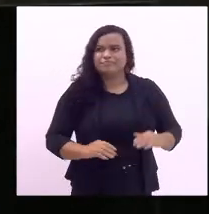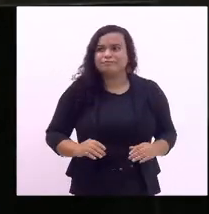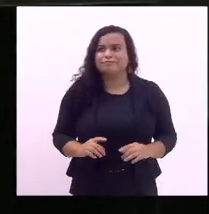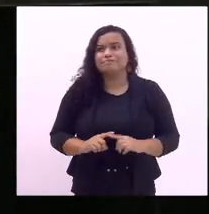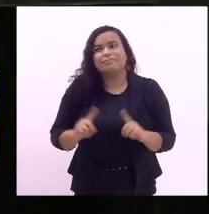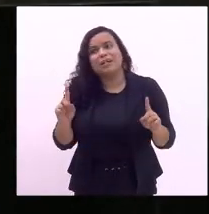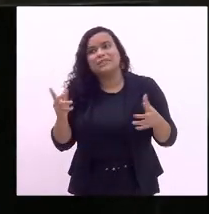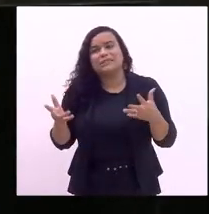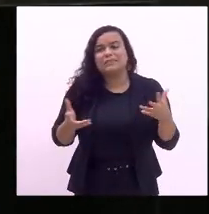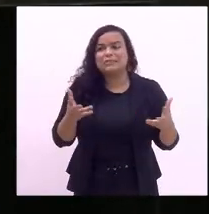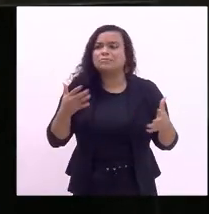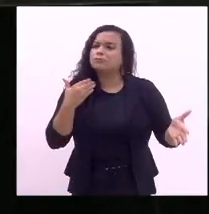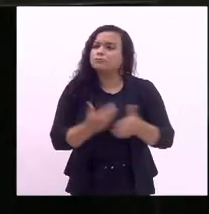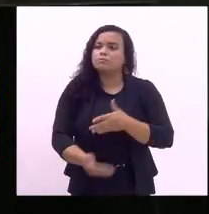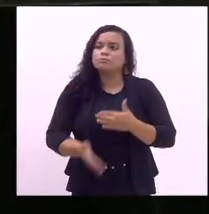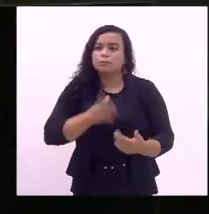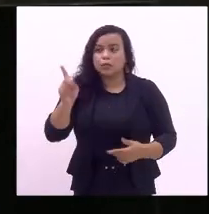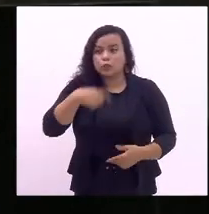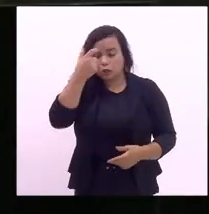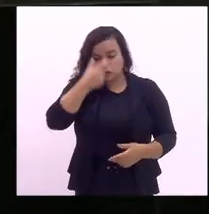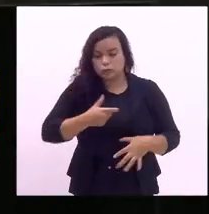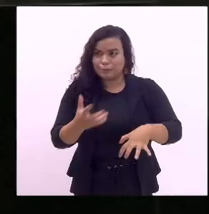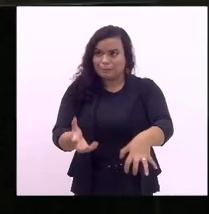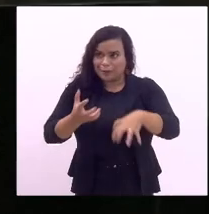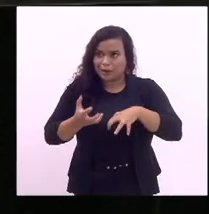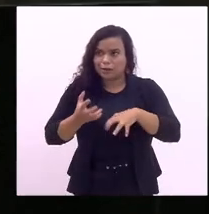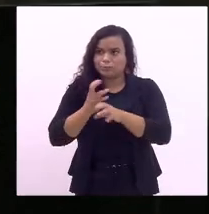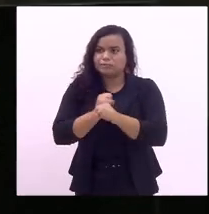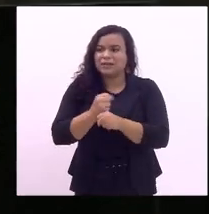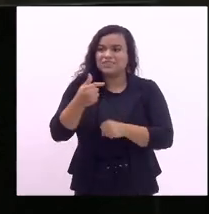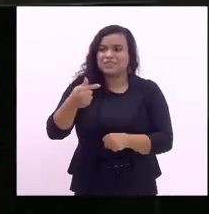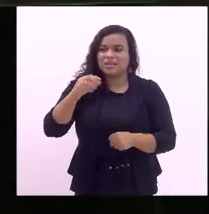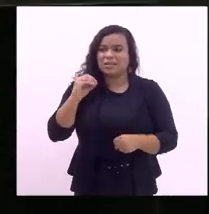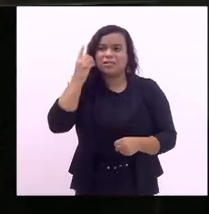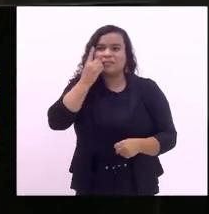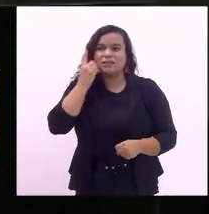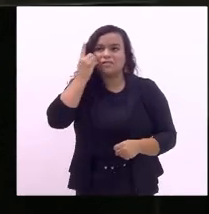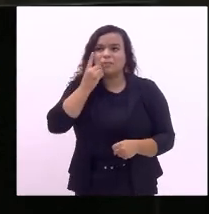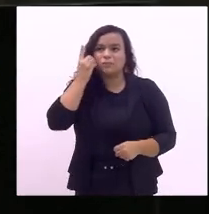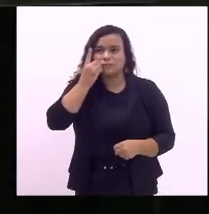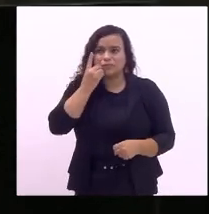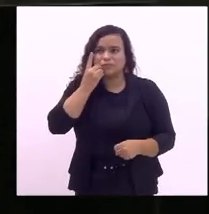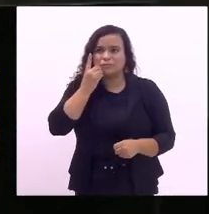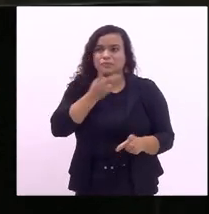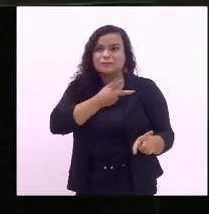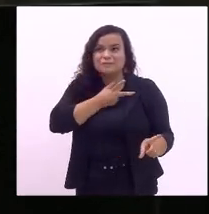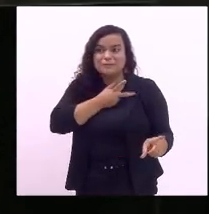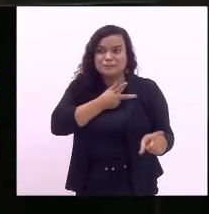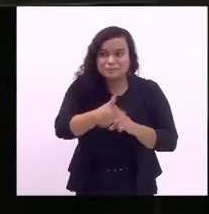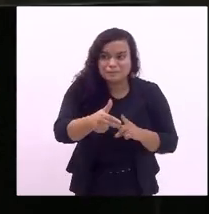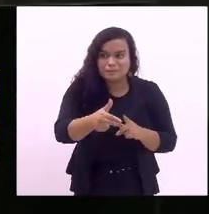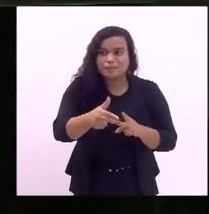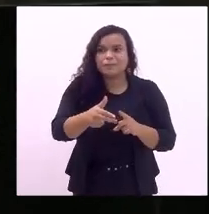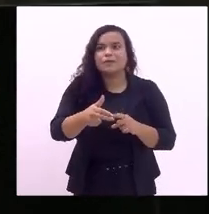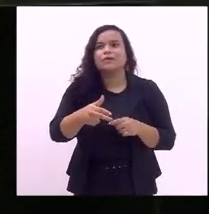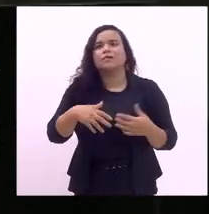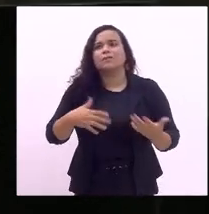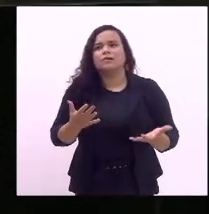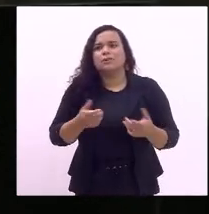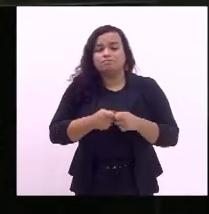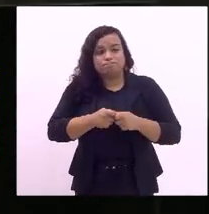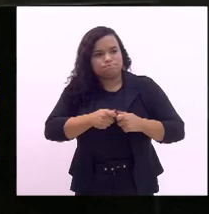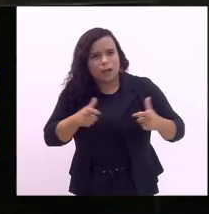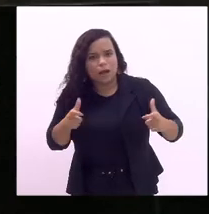problema. Aqui nós somos um parlamento de 70 deputados. Mas, para vencer, nem sempre vamos ser